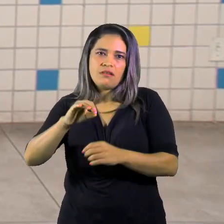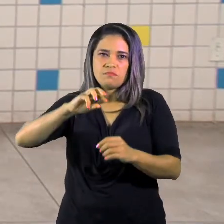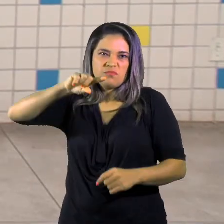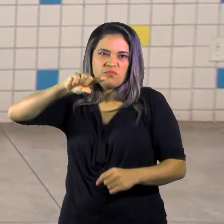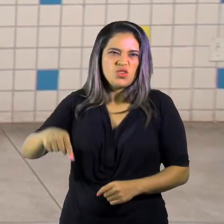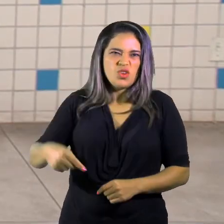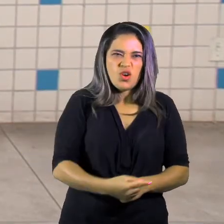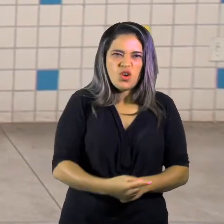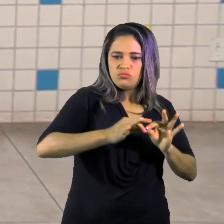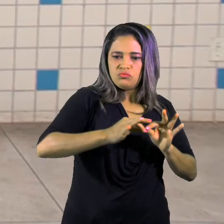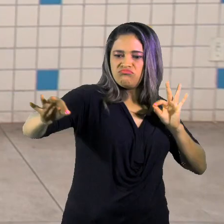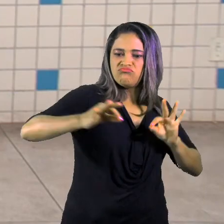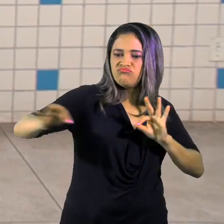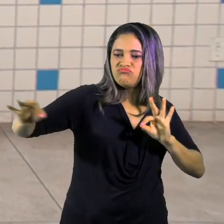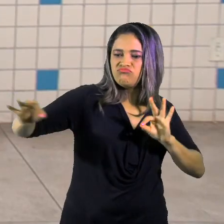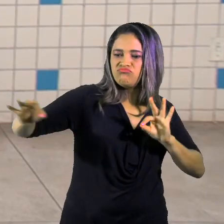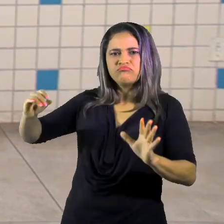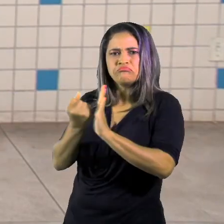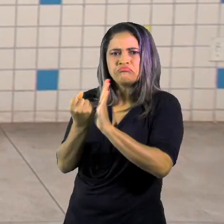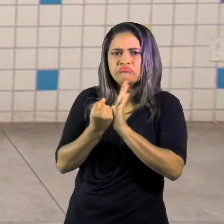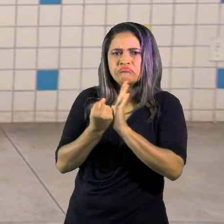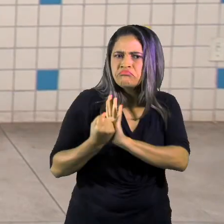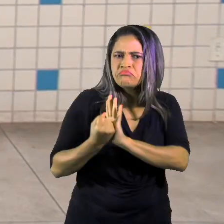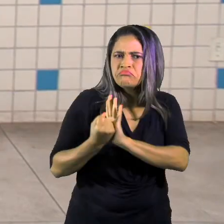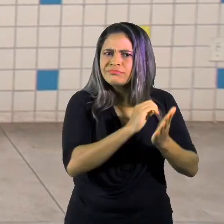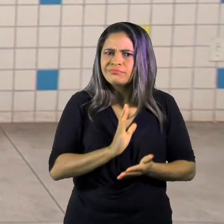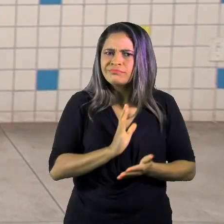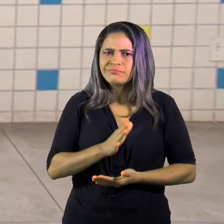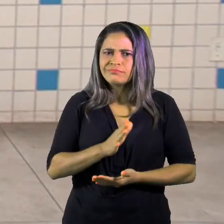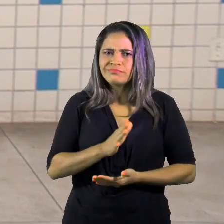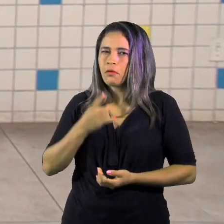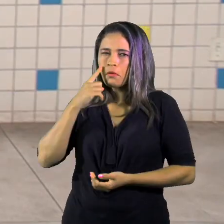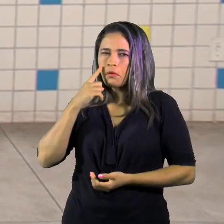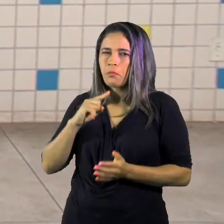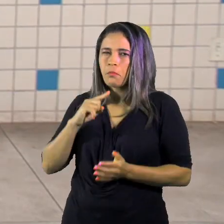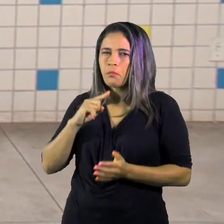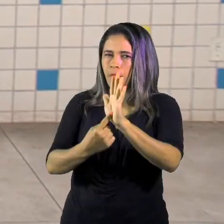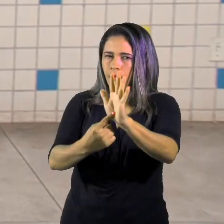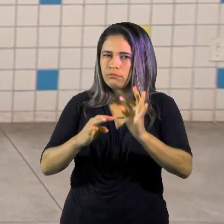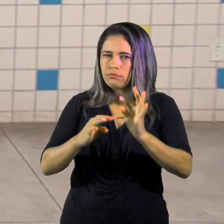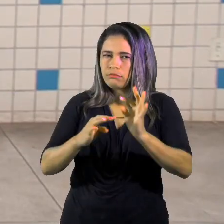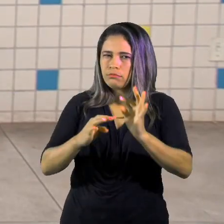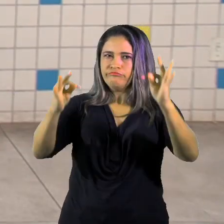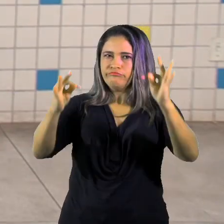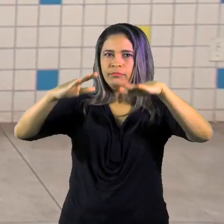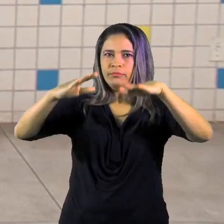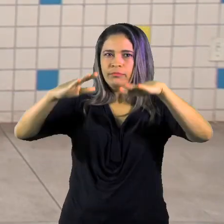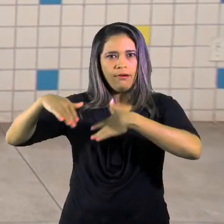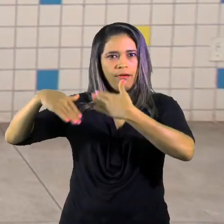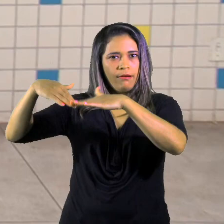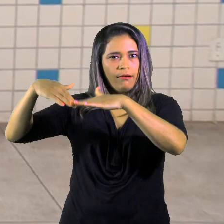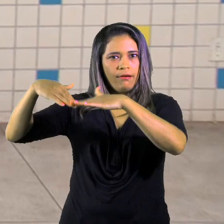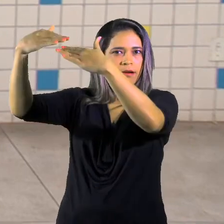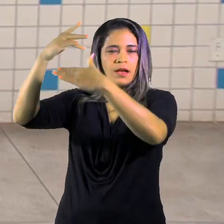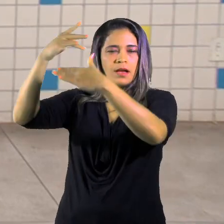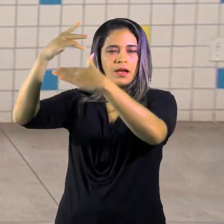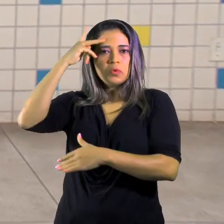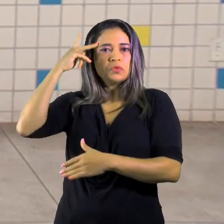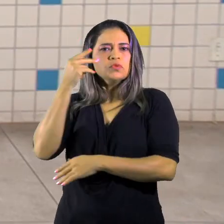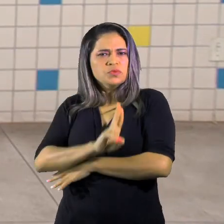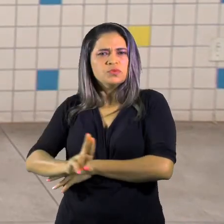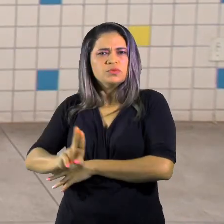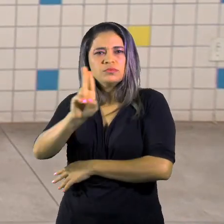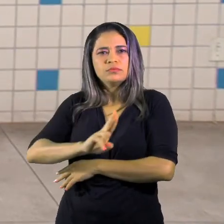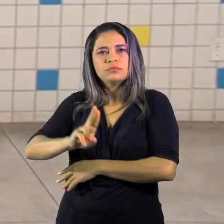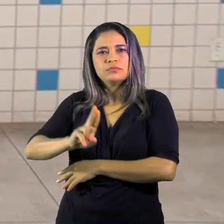celular registrado. Isso mostra que a tecnologia ela vem crescendo cada vez mais e que as pessoas têm usado as